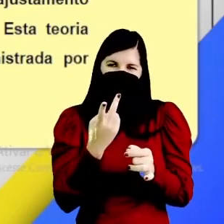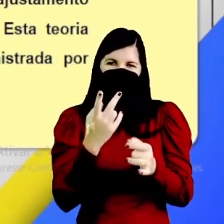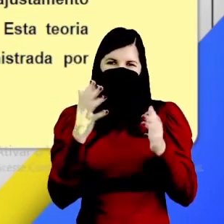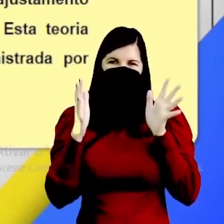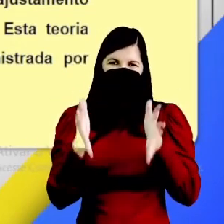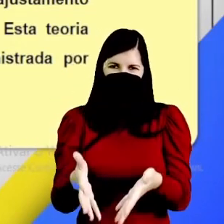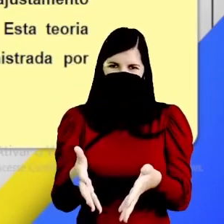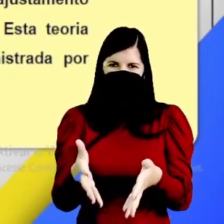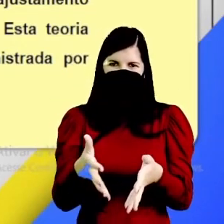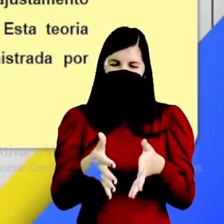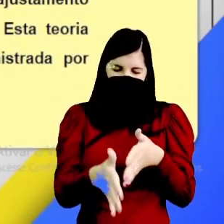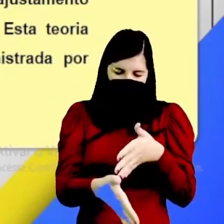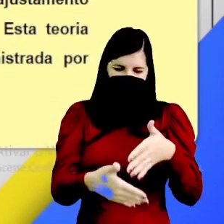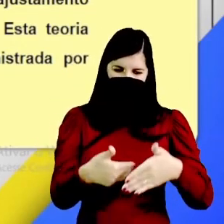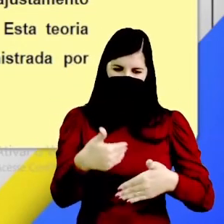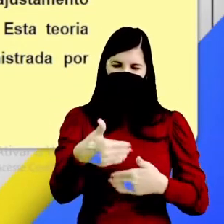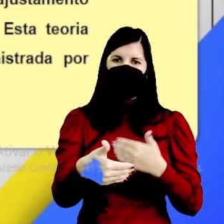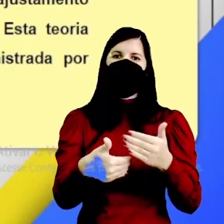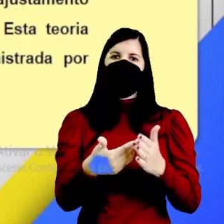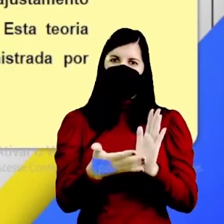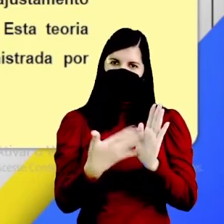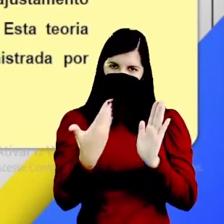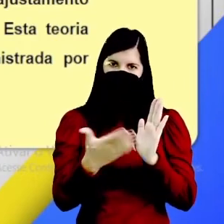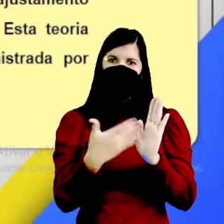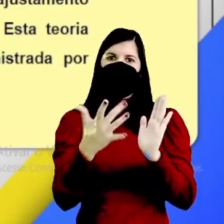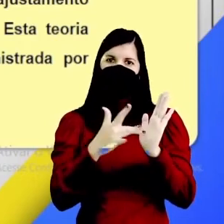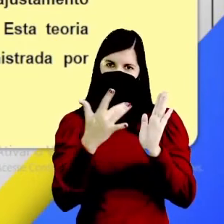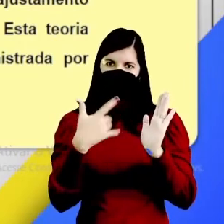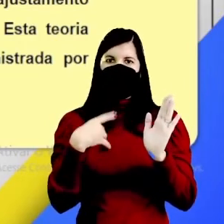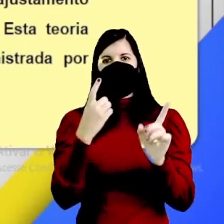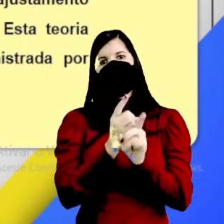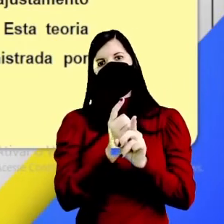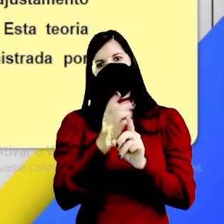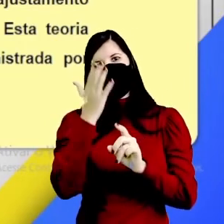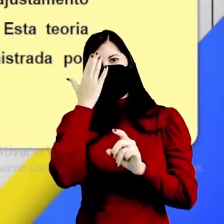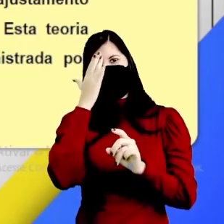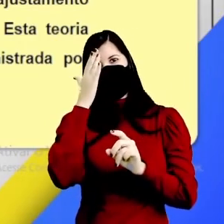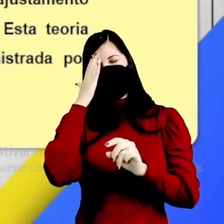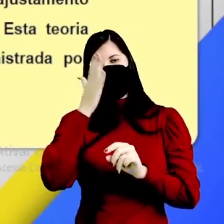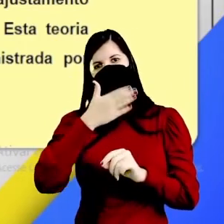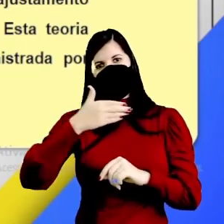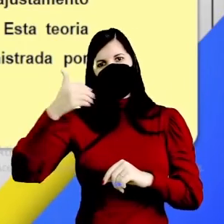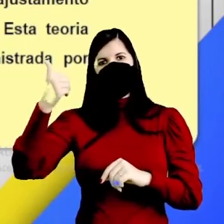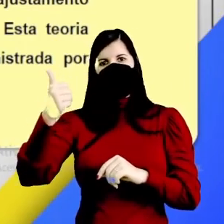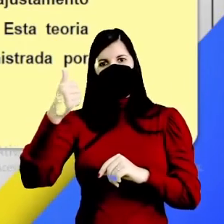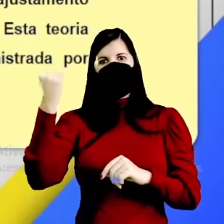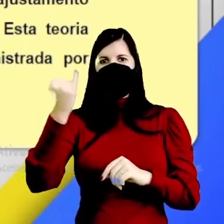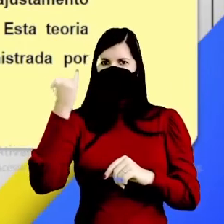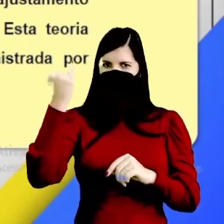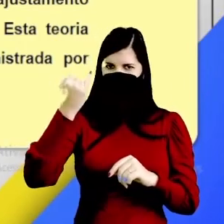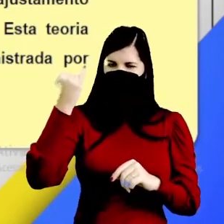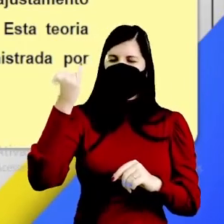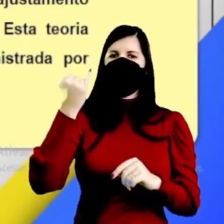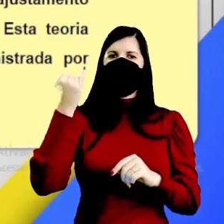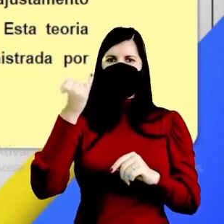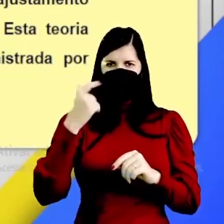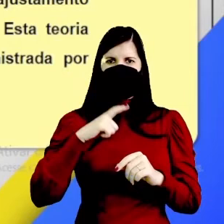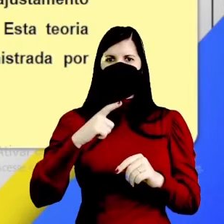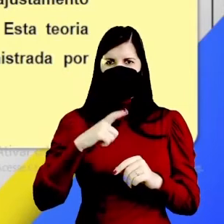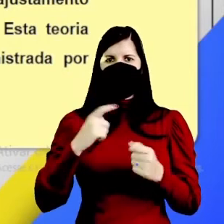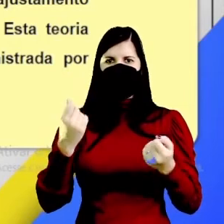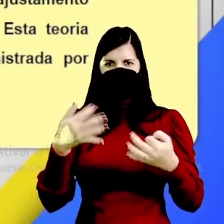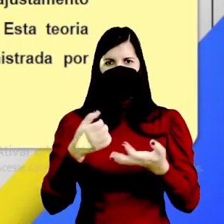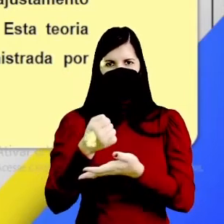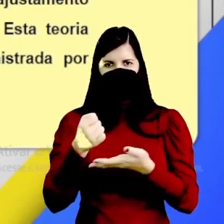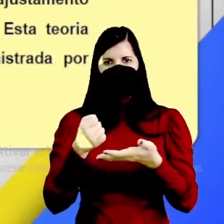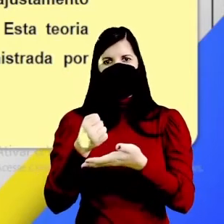chata. Não é bem assim. Vai lá no e-book que você vai entender melhor. Não é uma coisa chata, não. É uma coisa importante. Teve todo um fundamento, uma